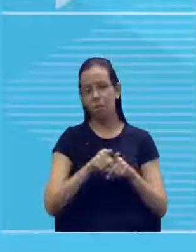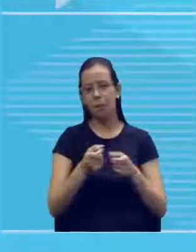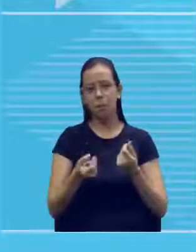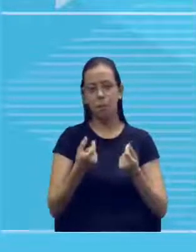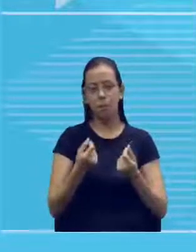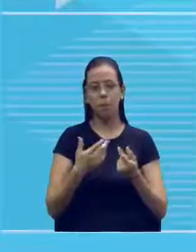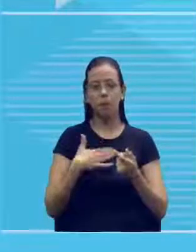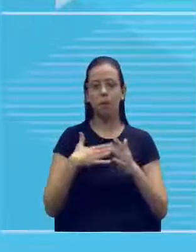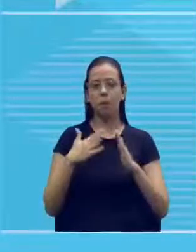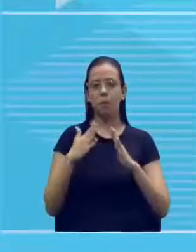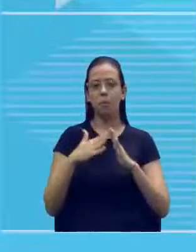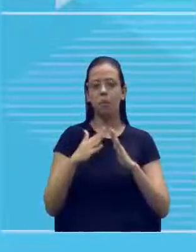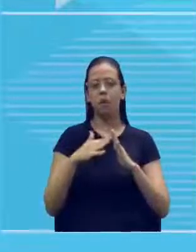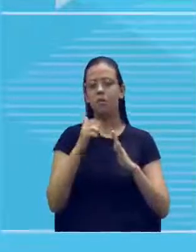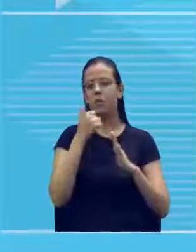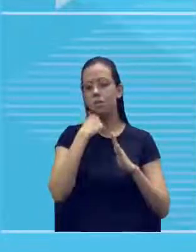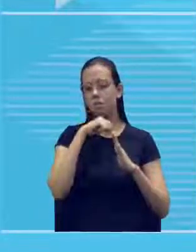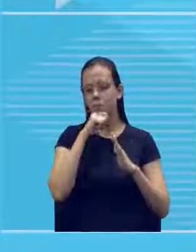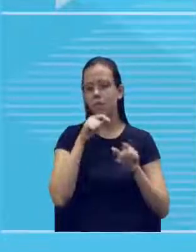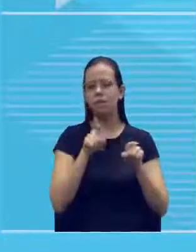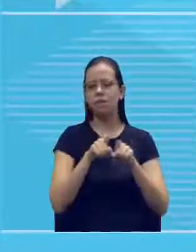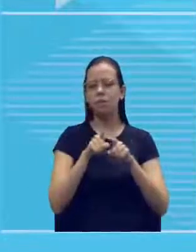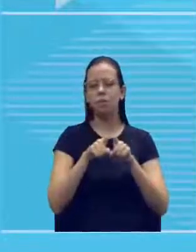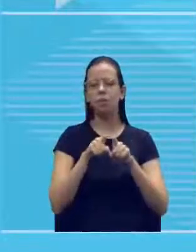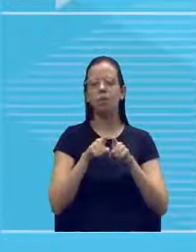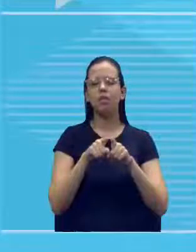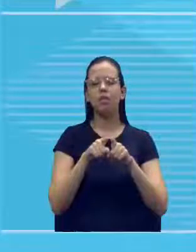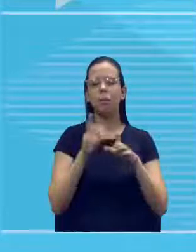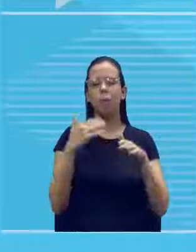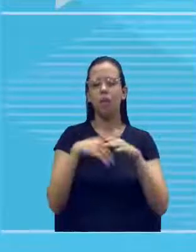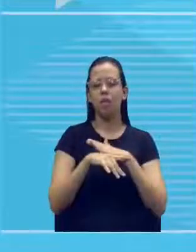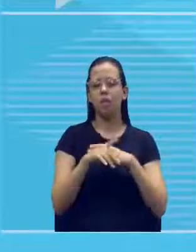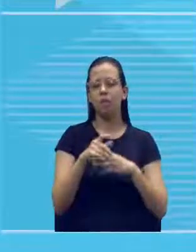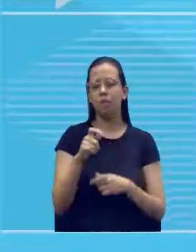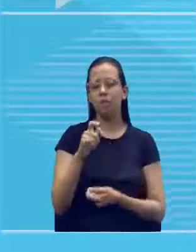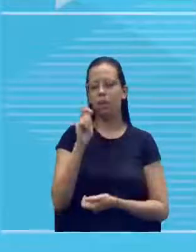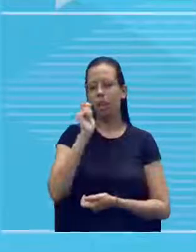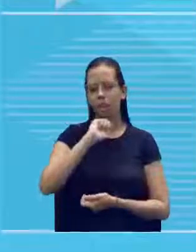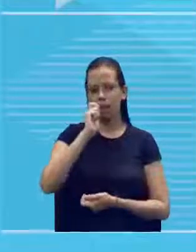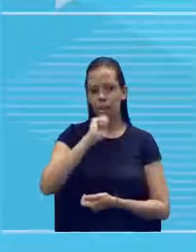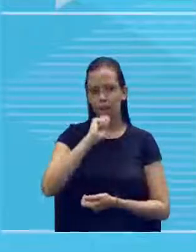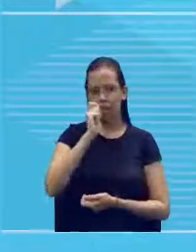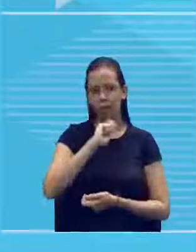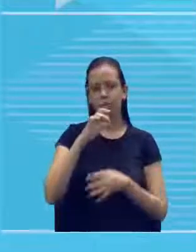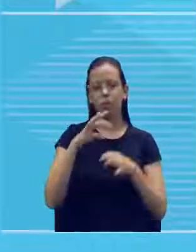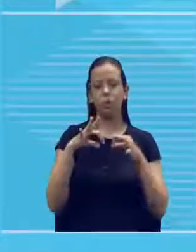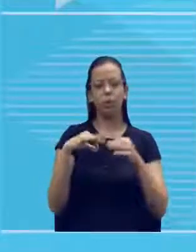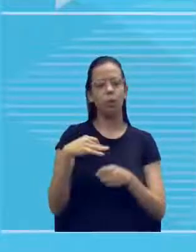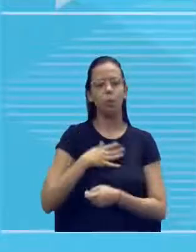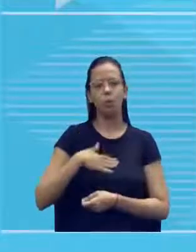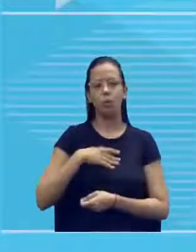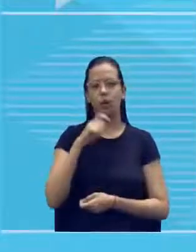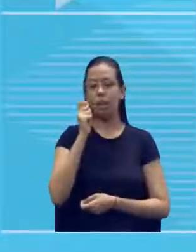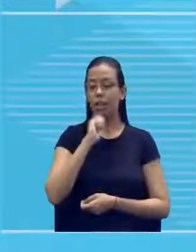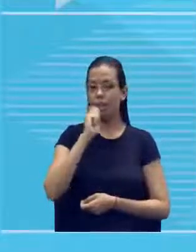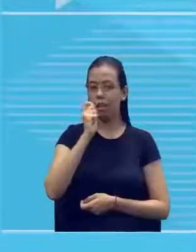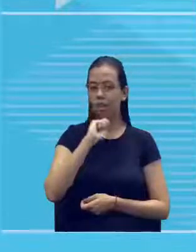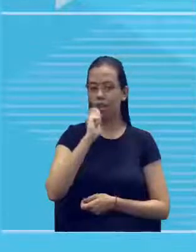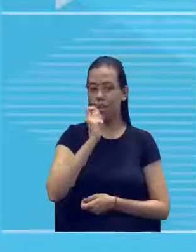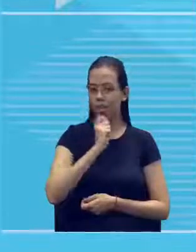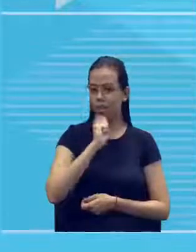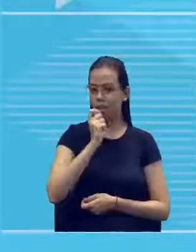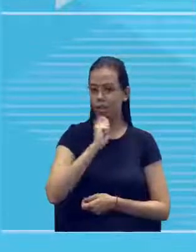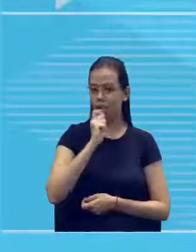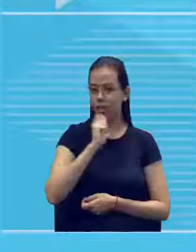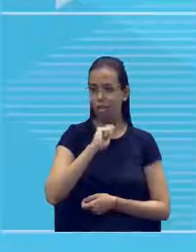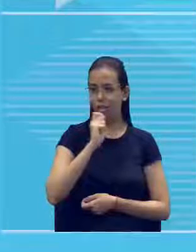em casa a mamãe enchia o freezer de picolé, né? Todo mundo gostava de chupar um picolé, um